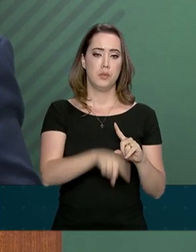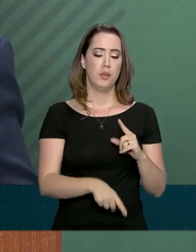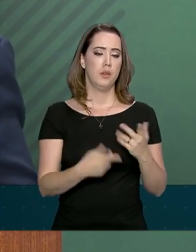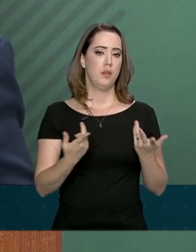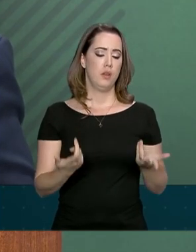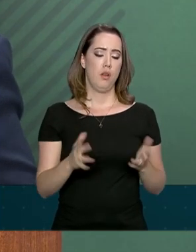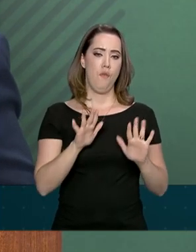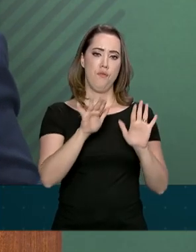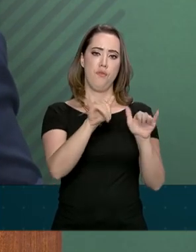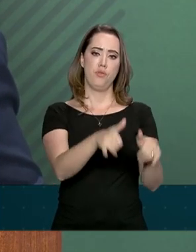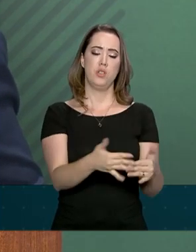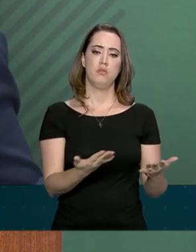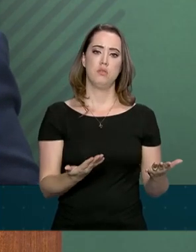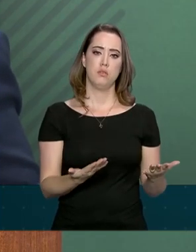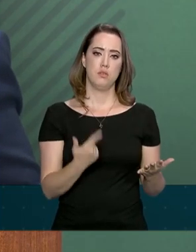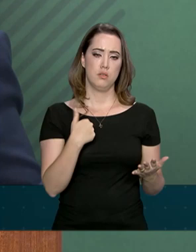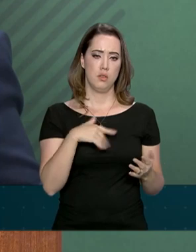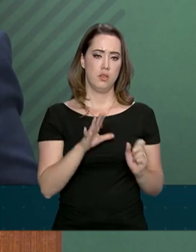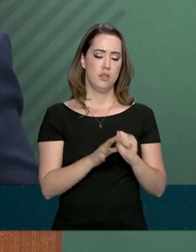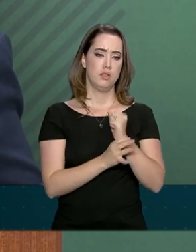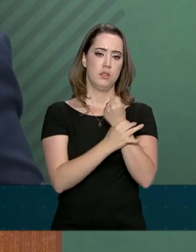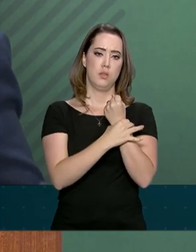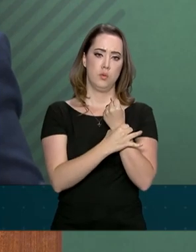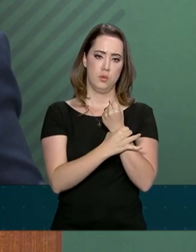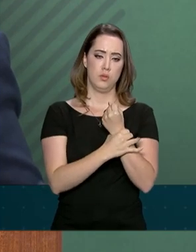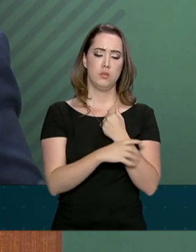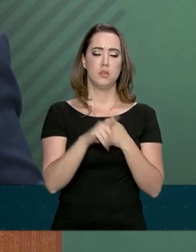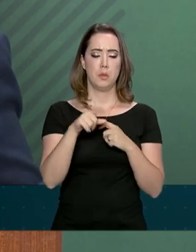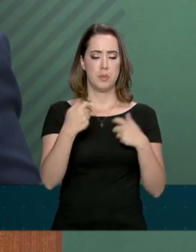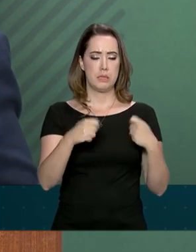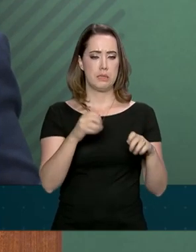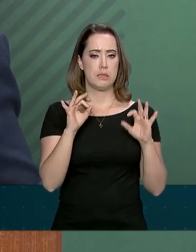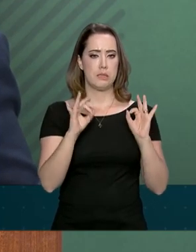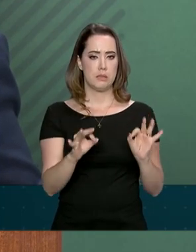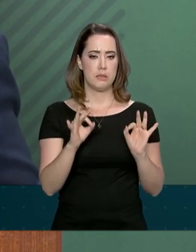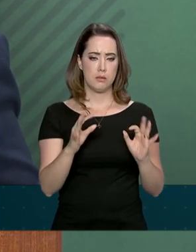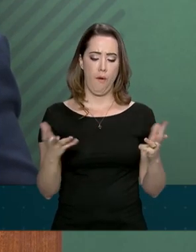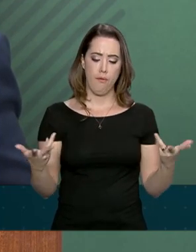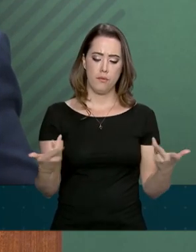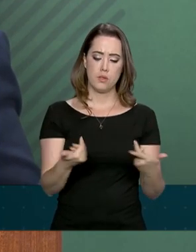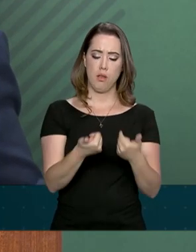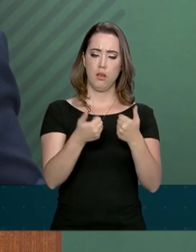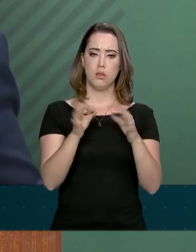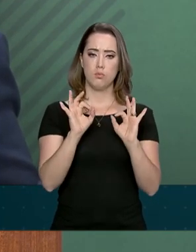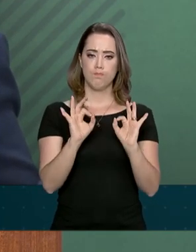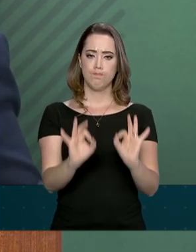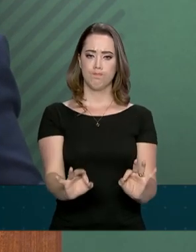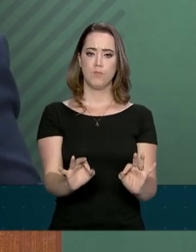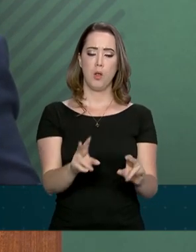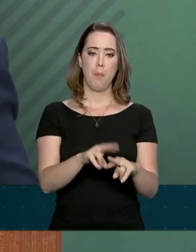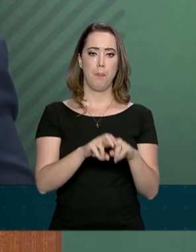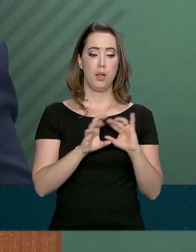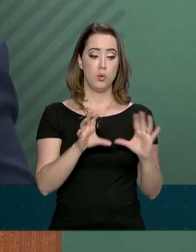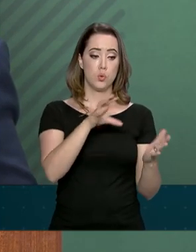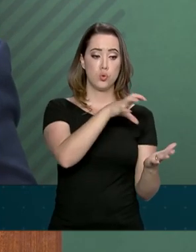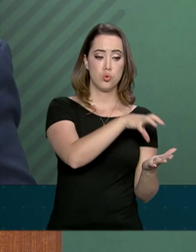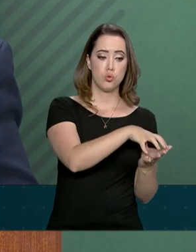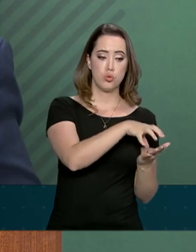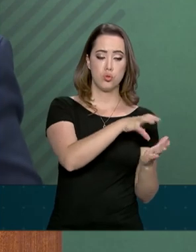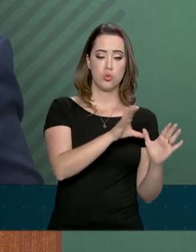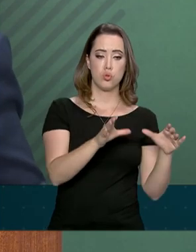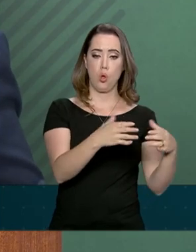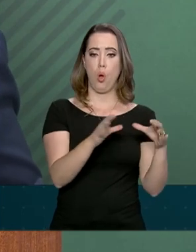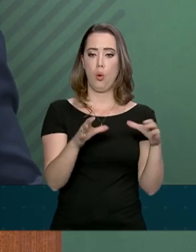ao fim ao cabo que a segurança pública seja efetiva e eficaz e eficiente por meio dos seus órgãos de segurança pública